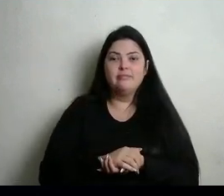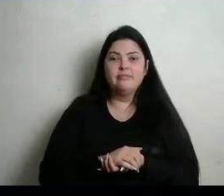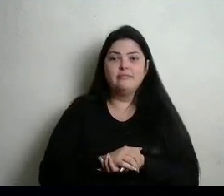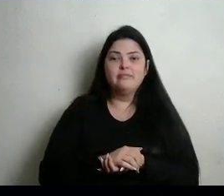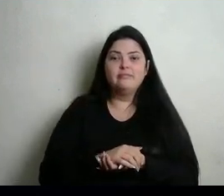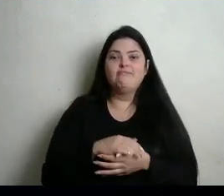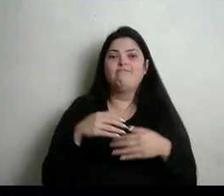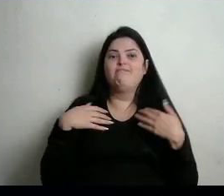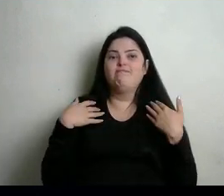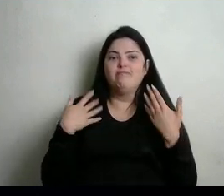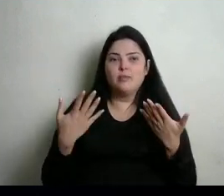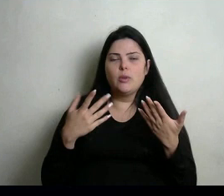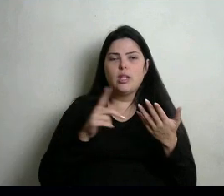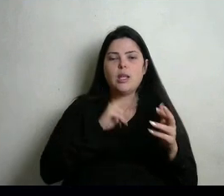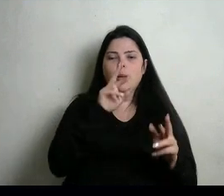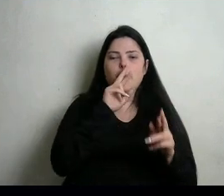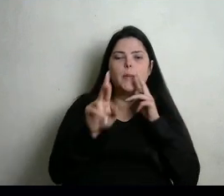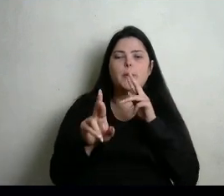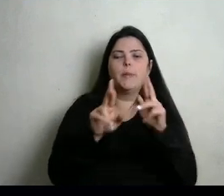pergunta, existem